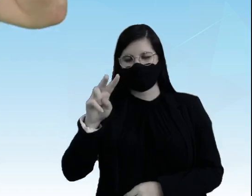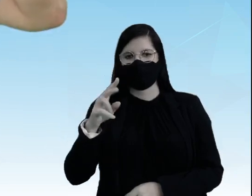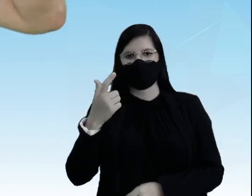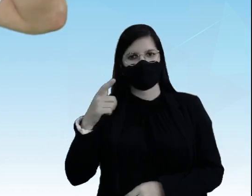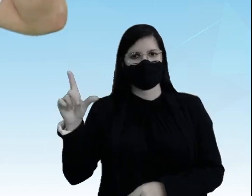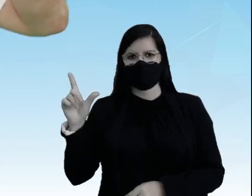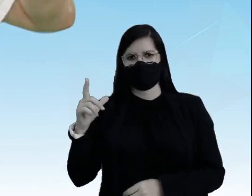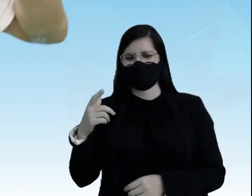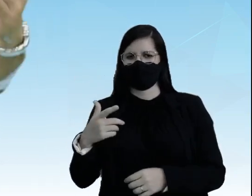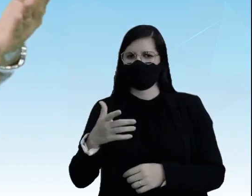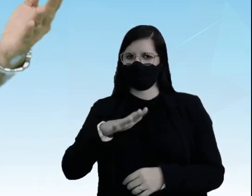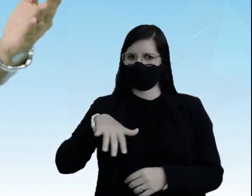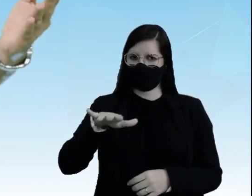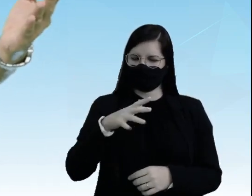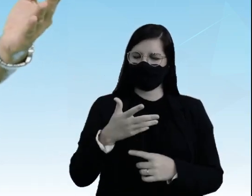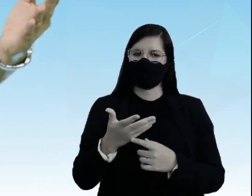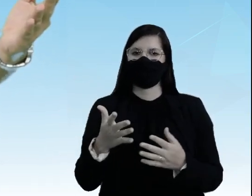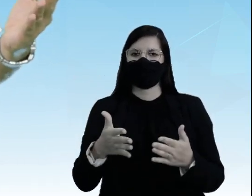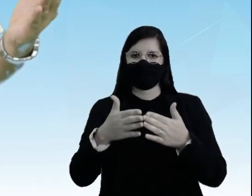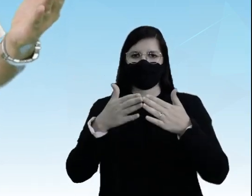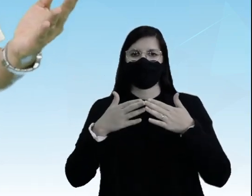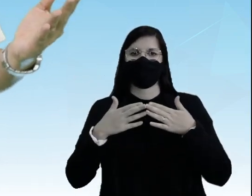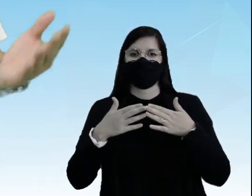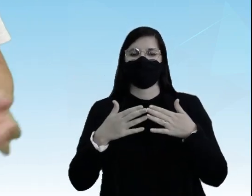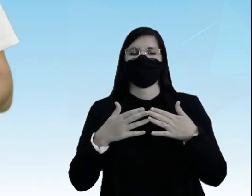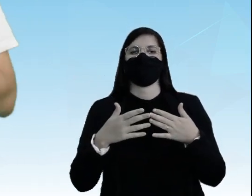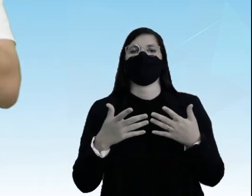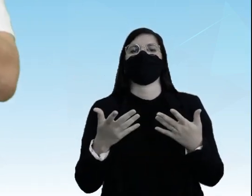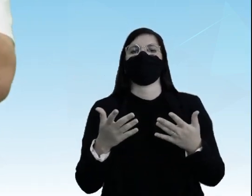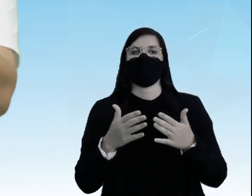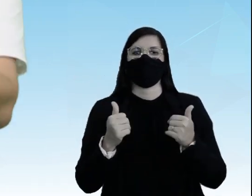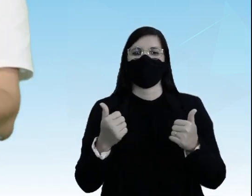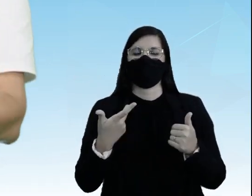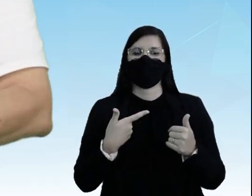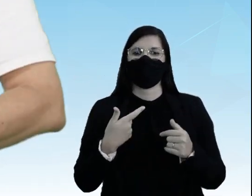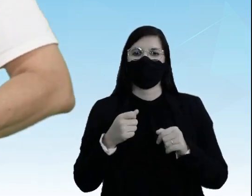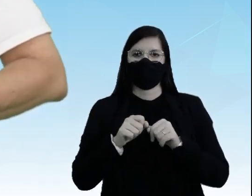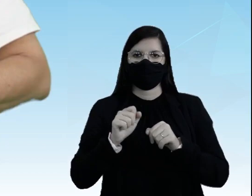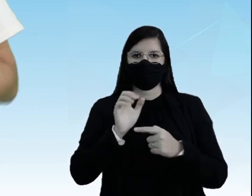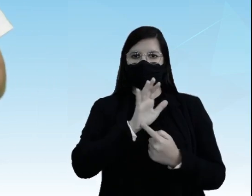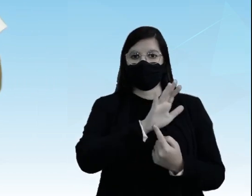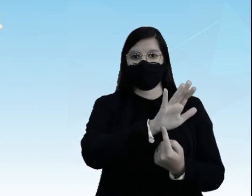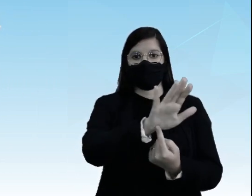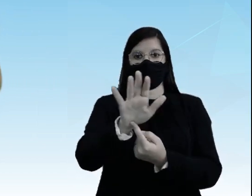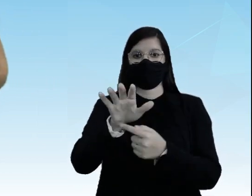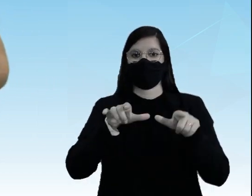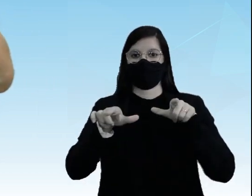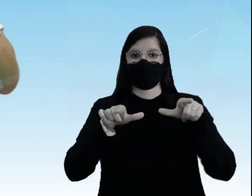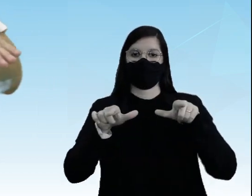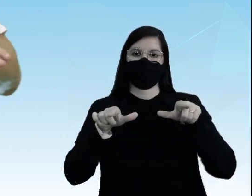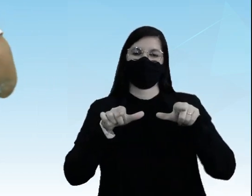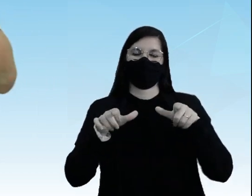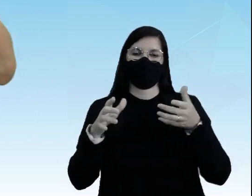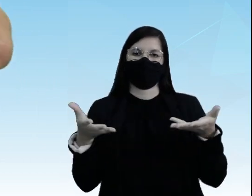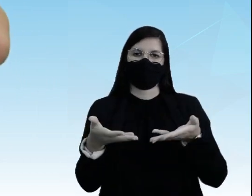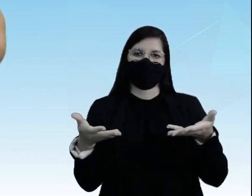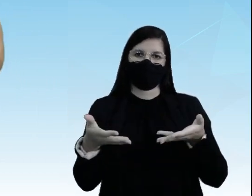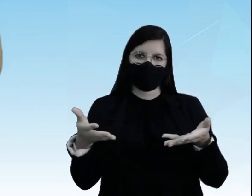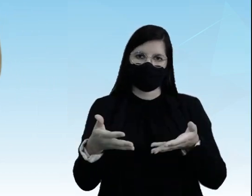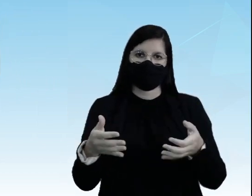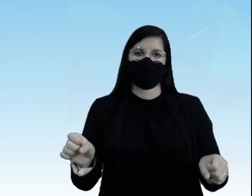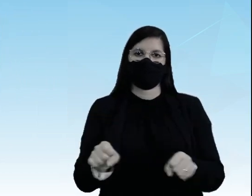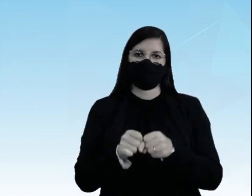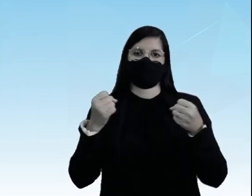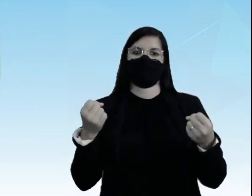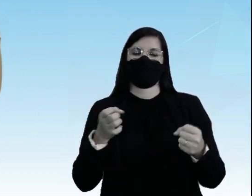outros componentes, vão pedir a quê? Para quê? Vão pedir para que vocês apresentem trabalhos. Então hoje vamos